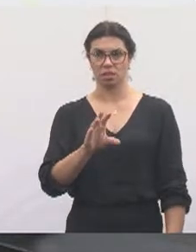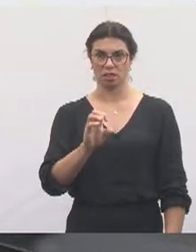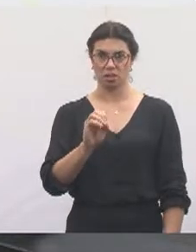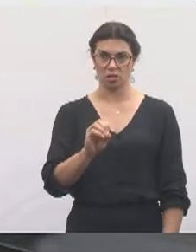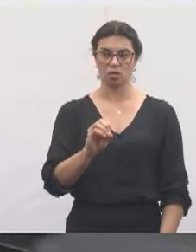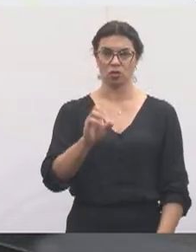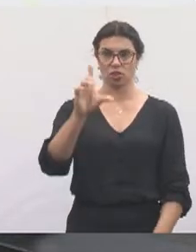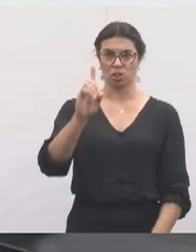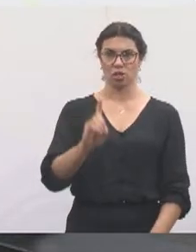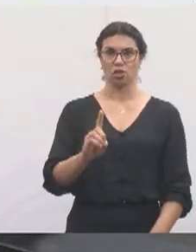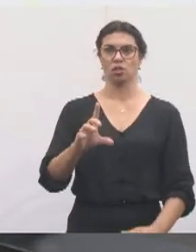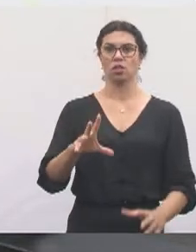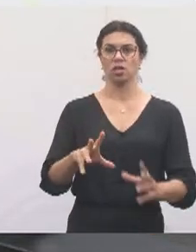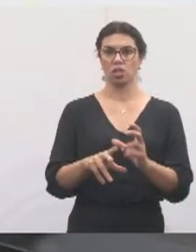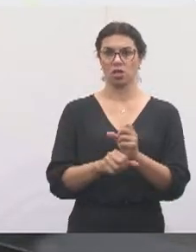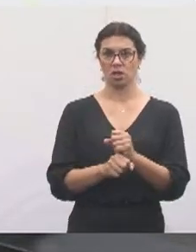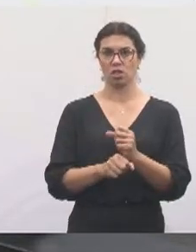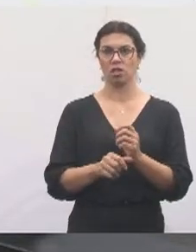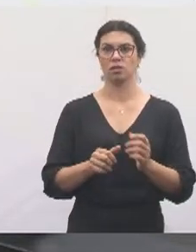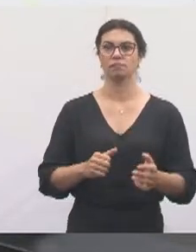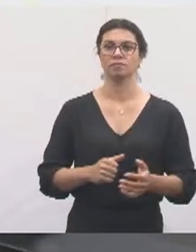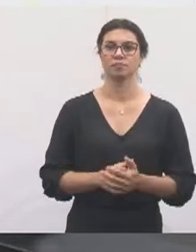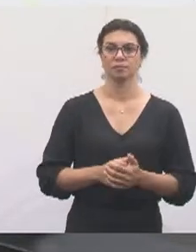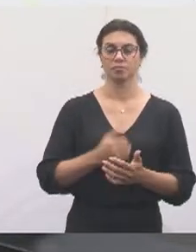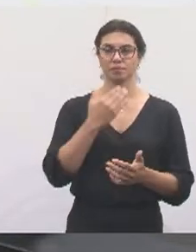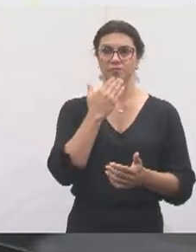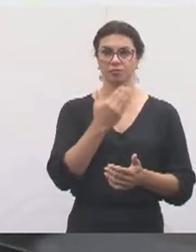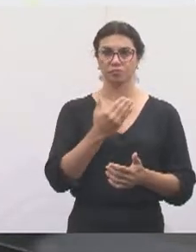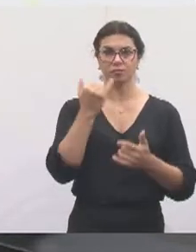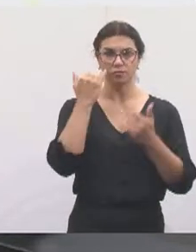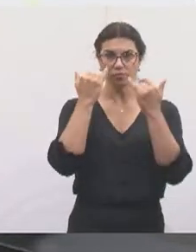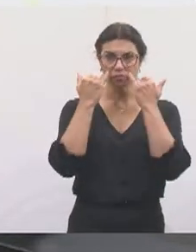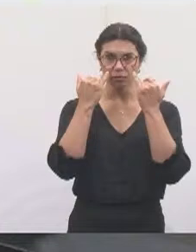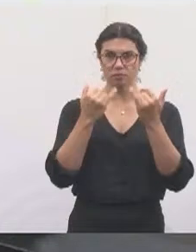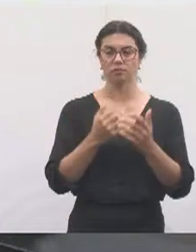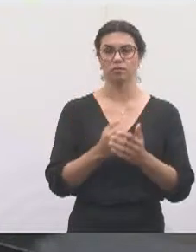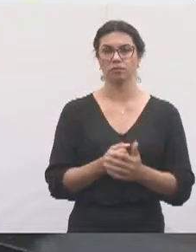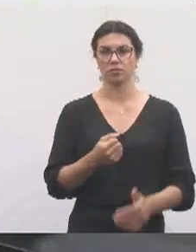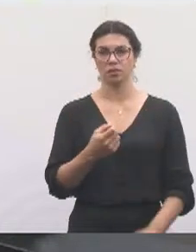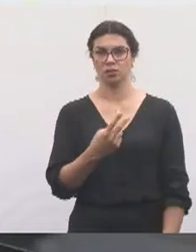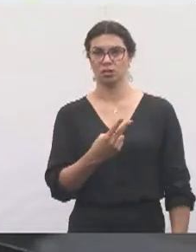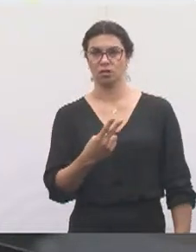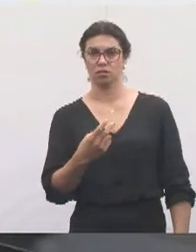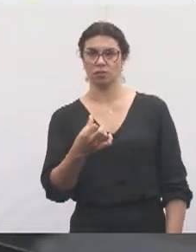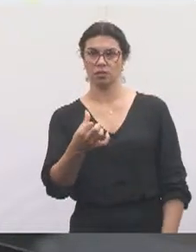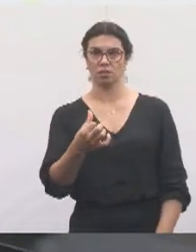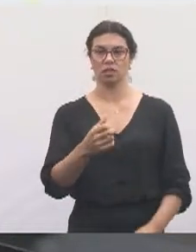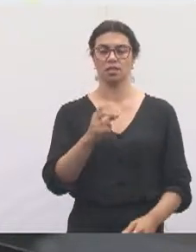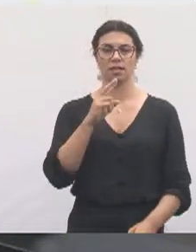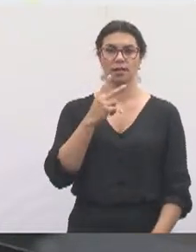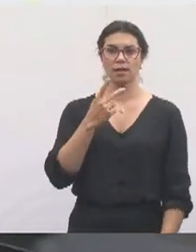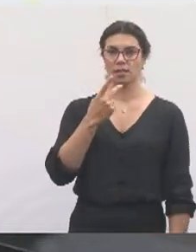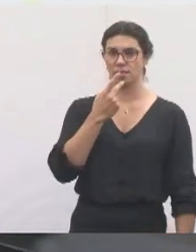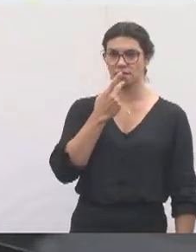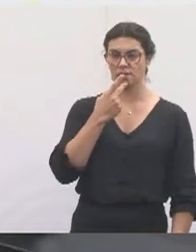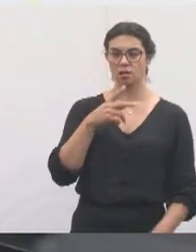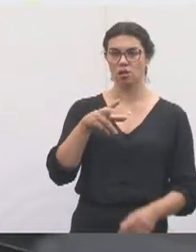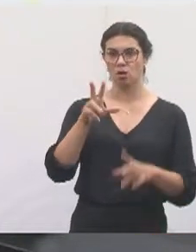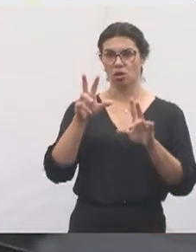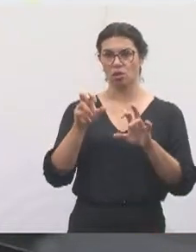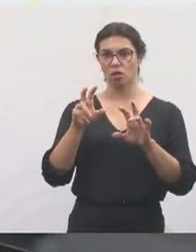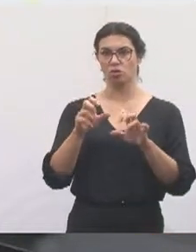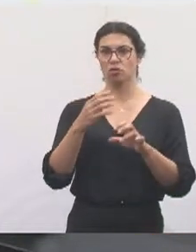geral gabinete do prefeito assunto pedido de informação 226/2022 vereadora Hernani em atenção o pedido de informação